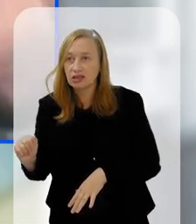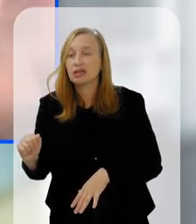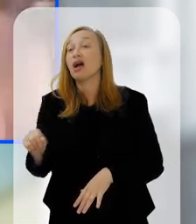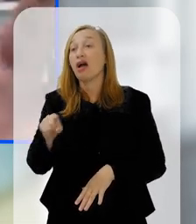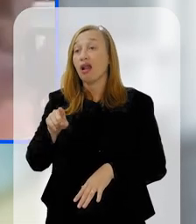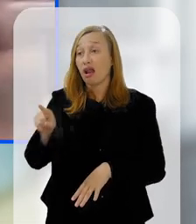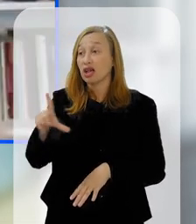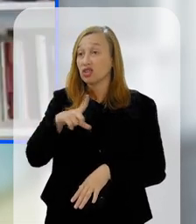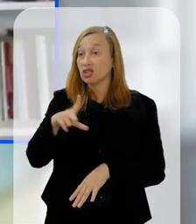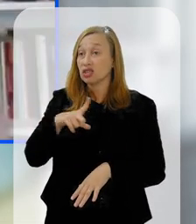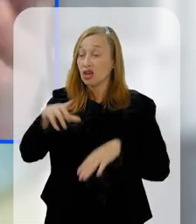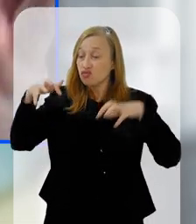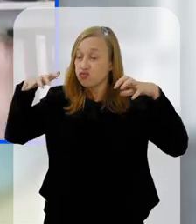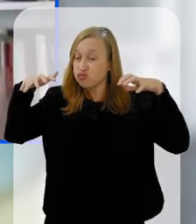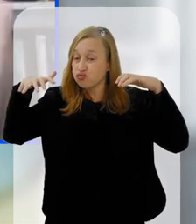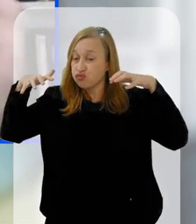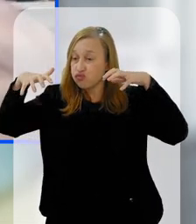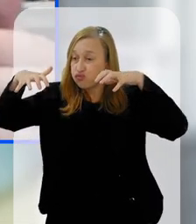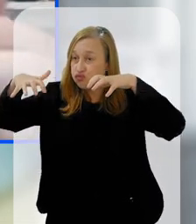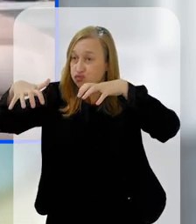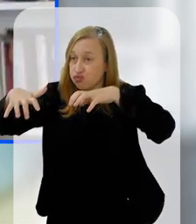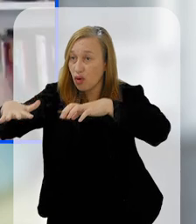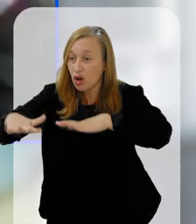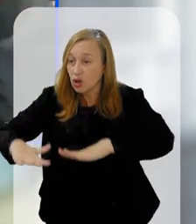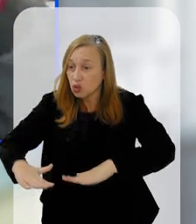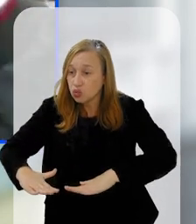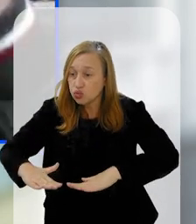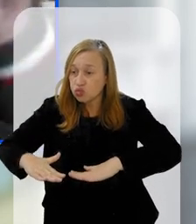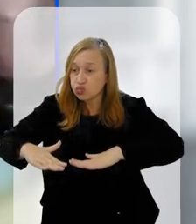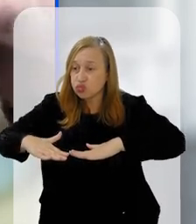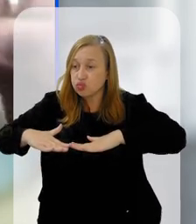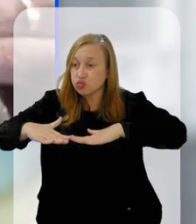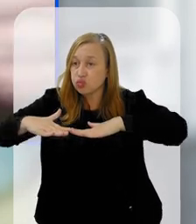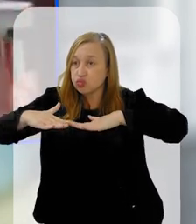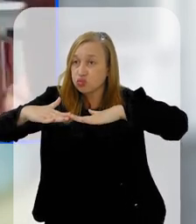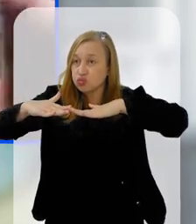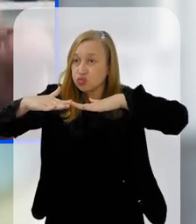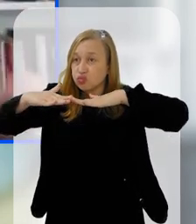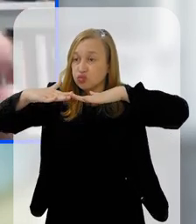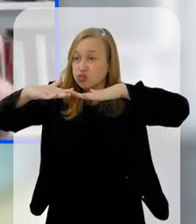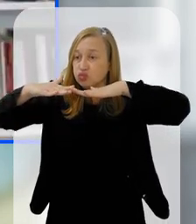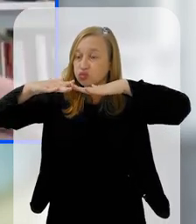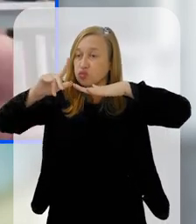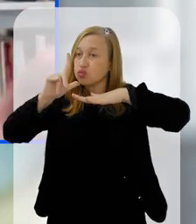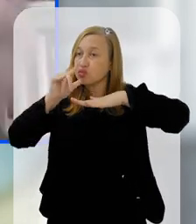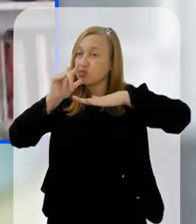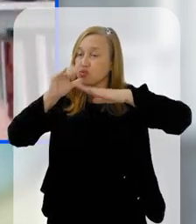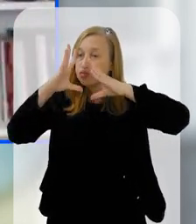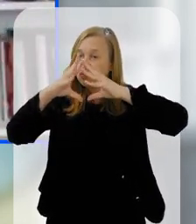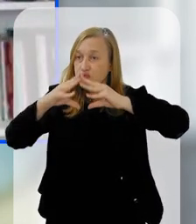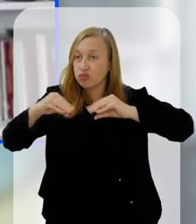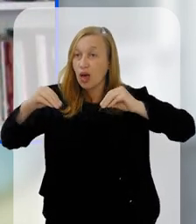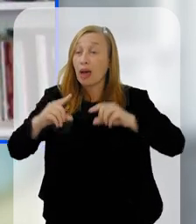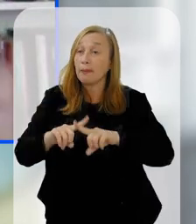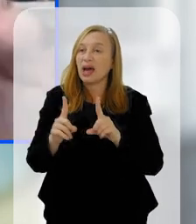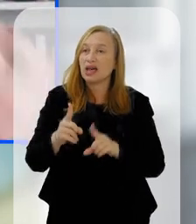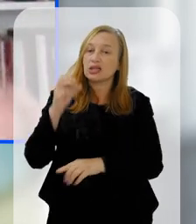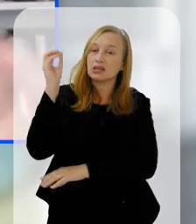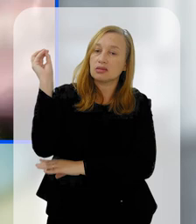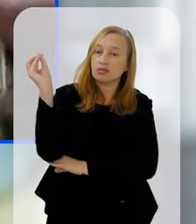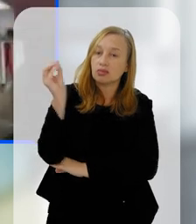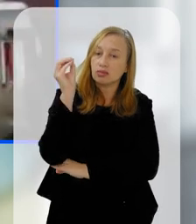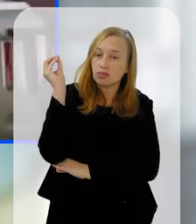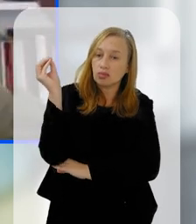tem vales encaixados. Lá a gente teve enxurradas em que as cidades foram lavadas pelas águas. Mas na planície,